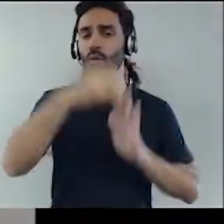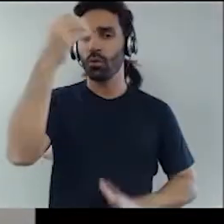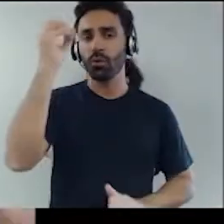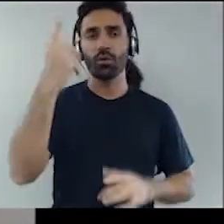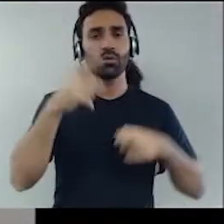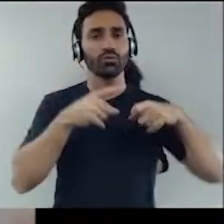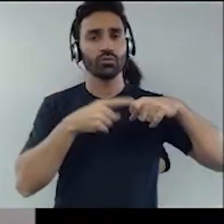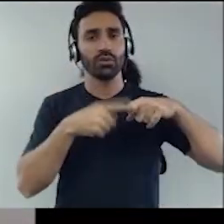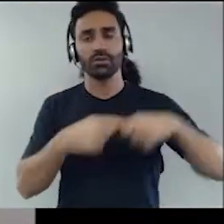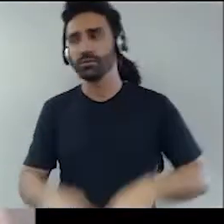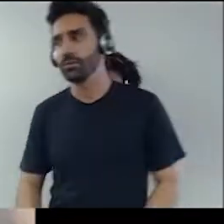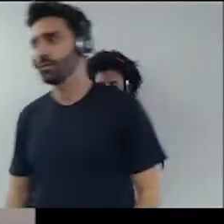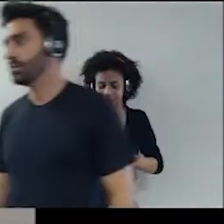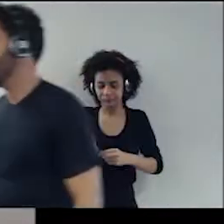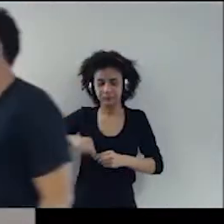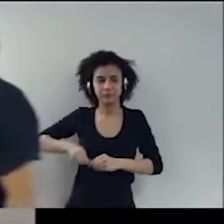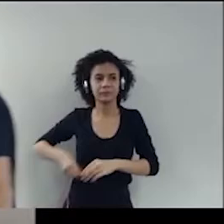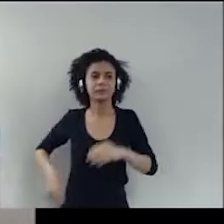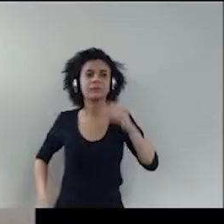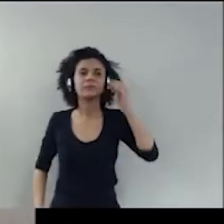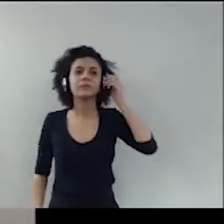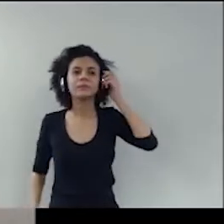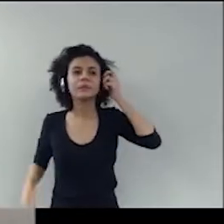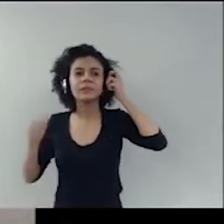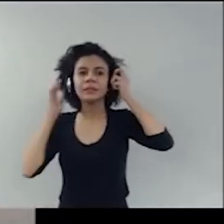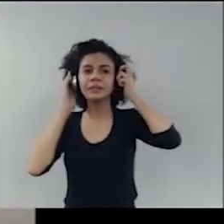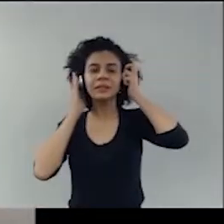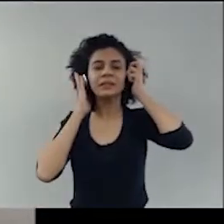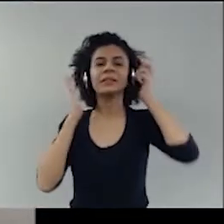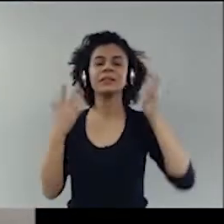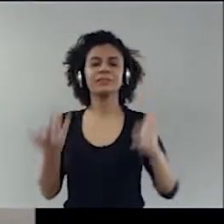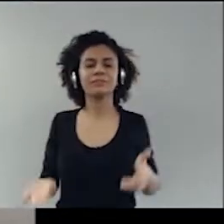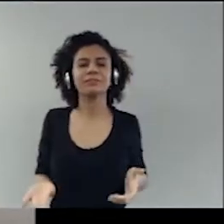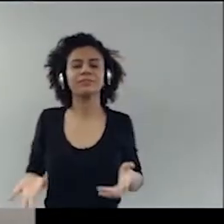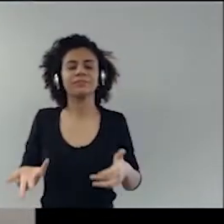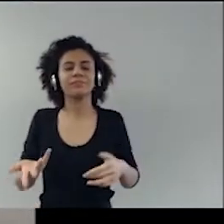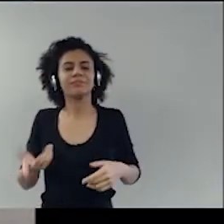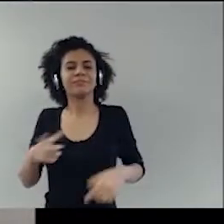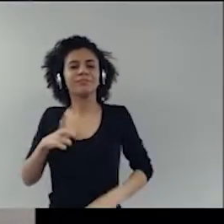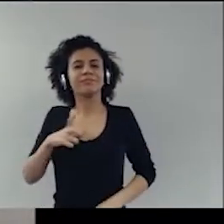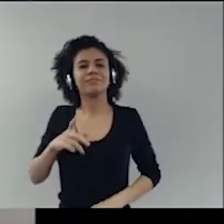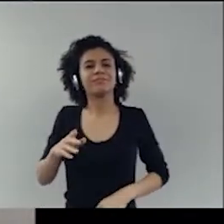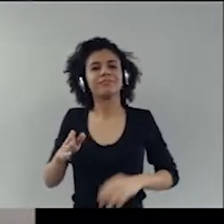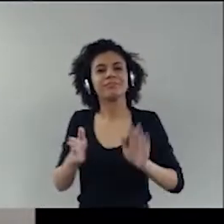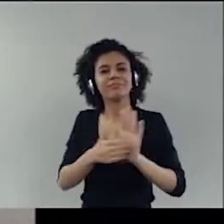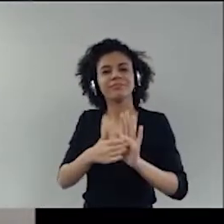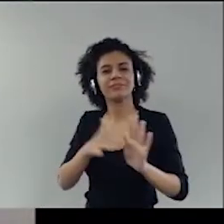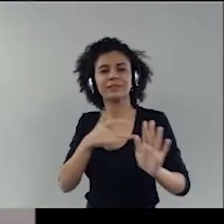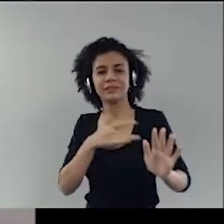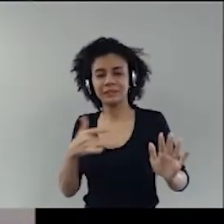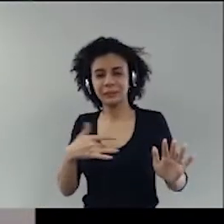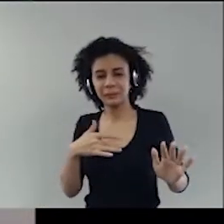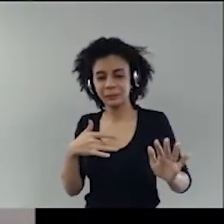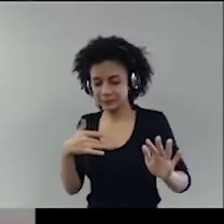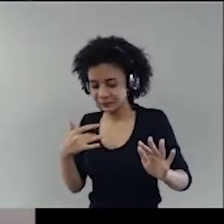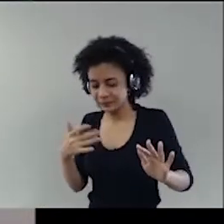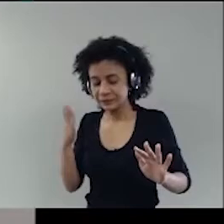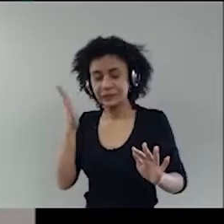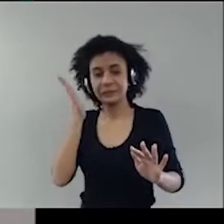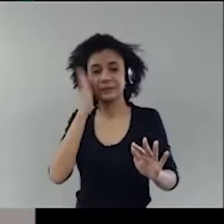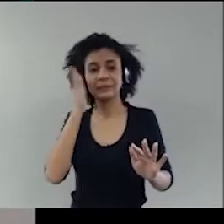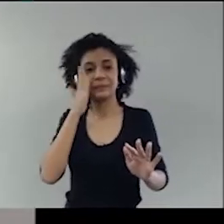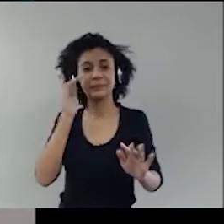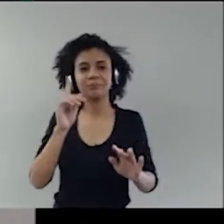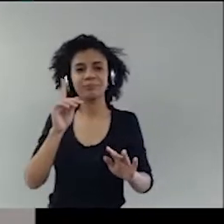meses para uma solução adequada de demanda, né, nos programas de saúde pública municipal, hoje se sabe